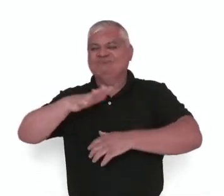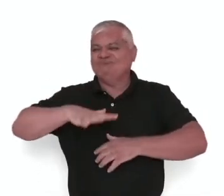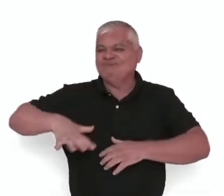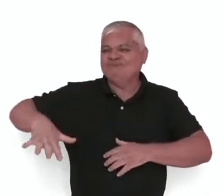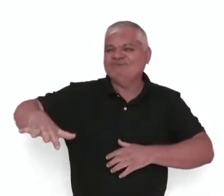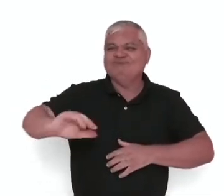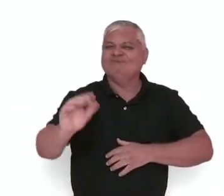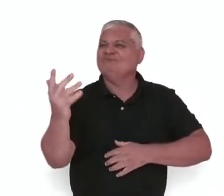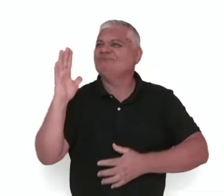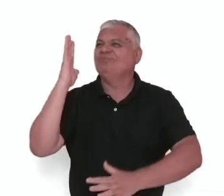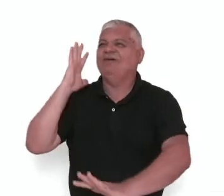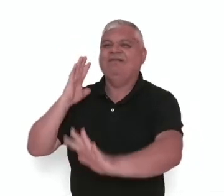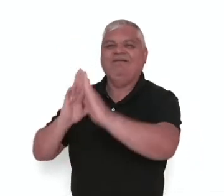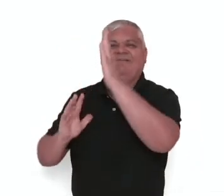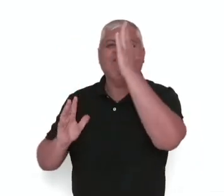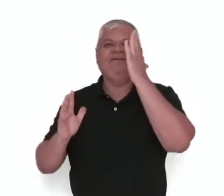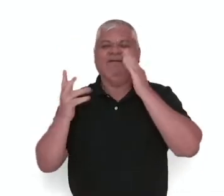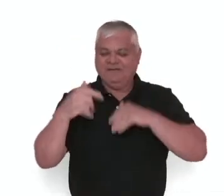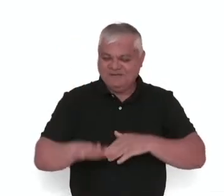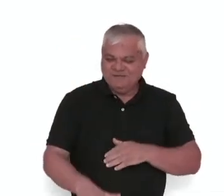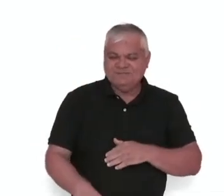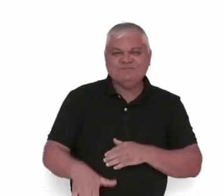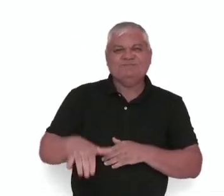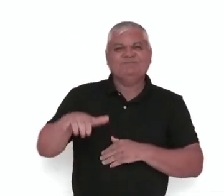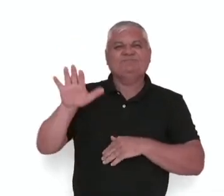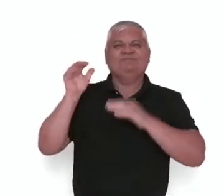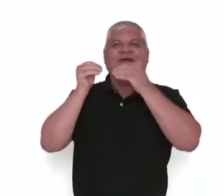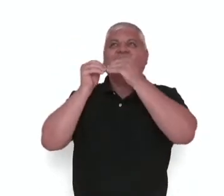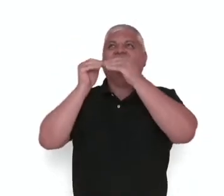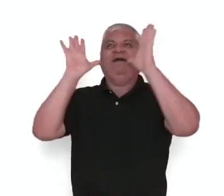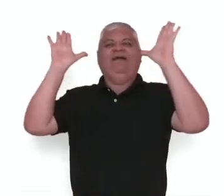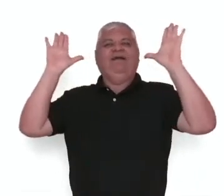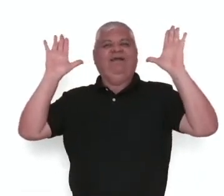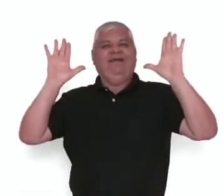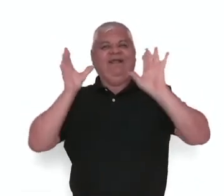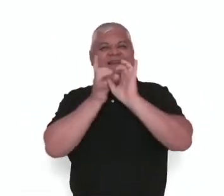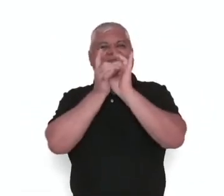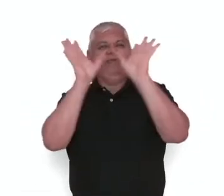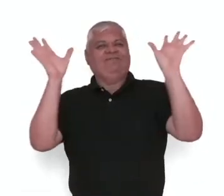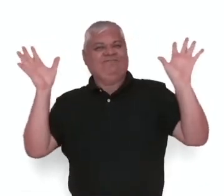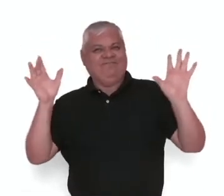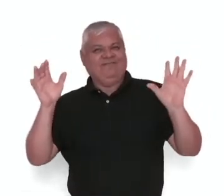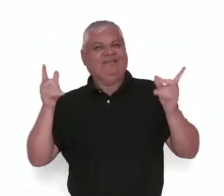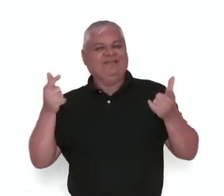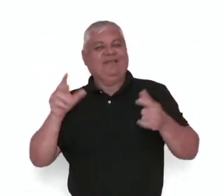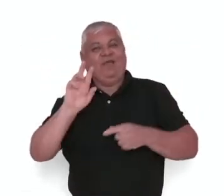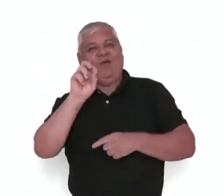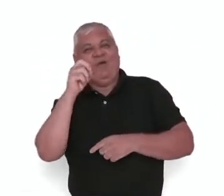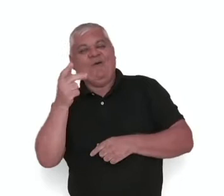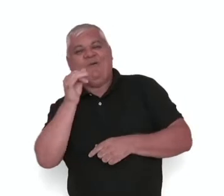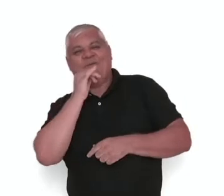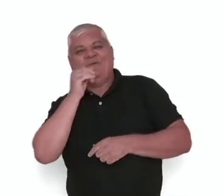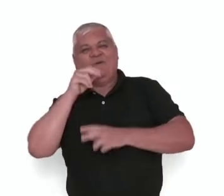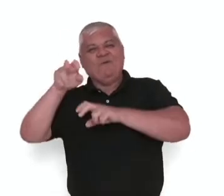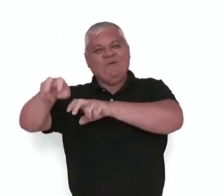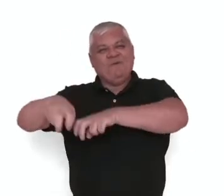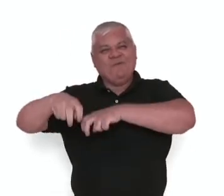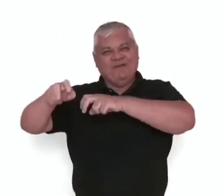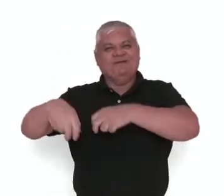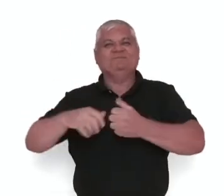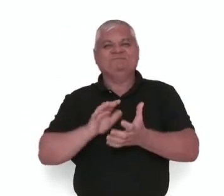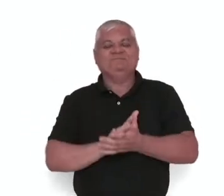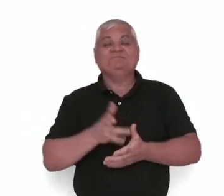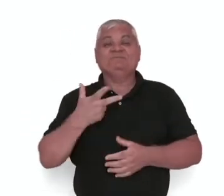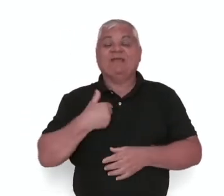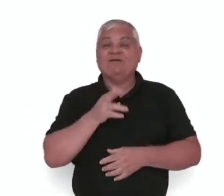verificar que esse fragmento indica que ele cresceu ao ar livre, provavelmente no campo ou em uma região rural. Né? Então qualquer